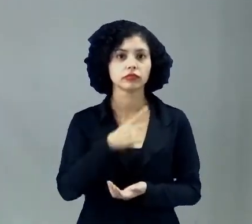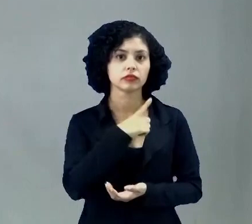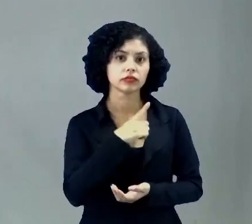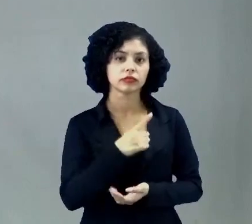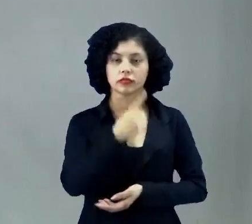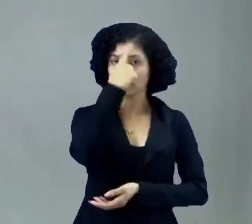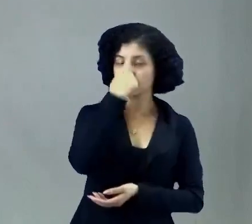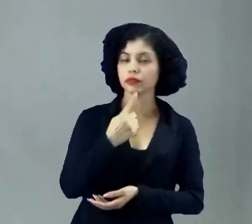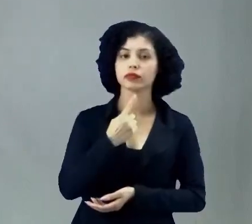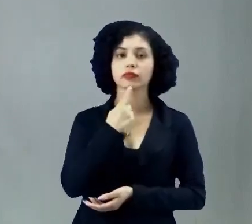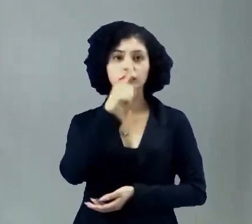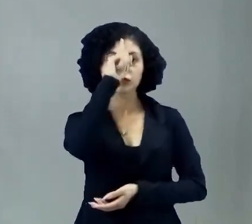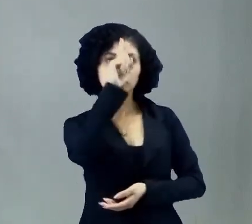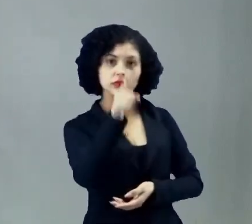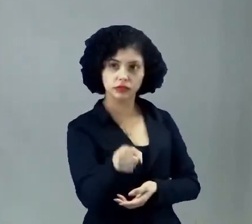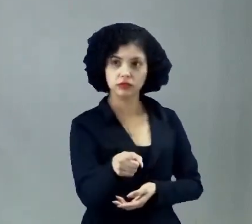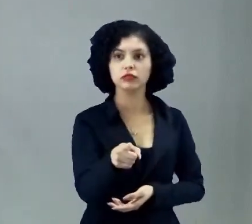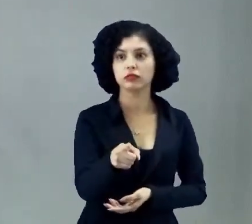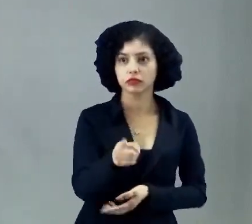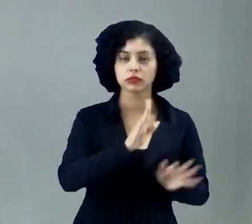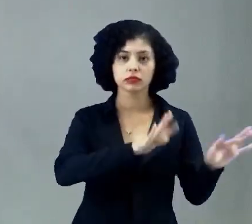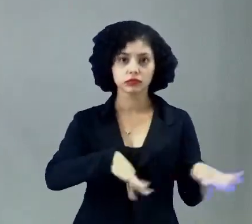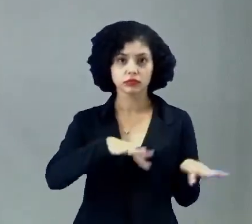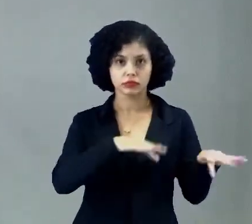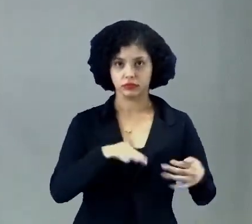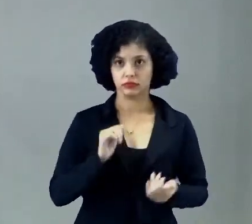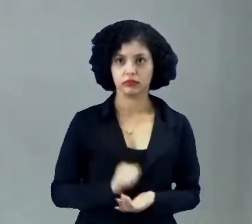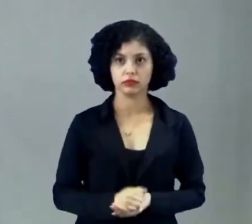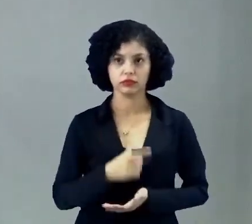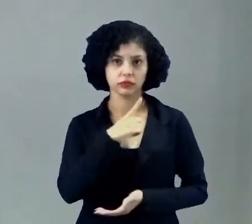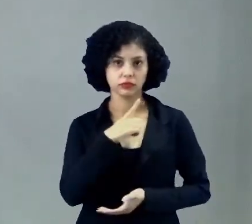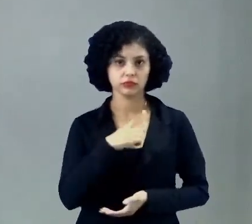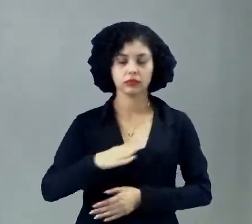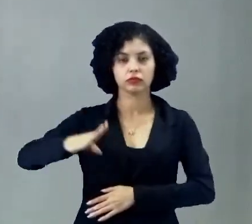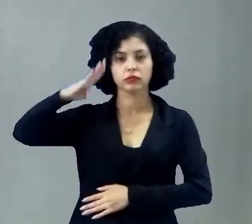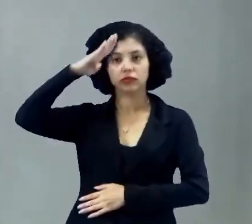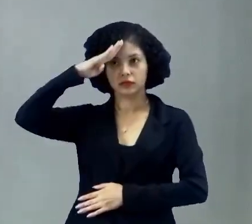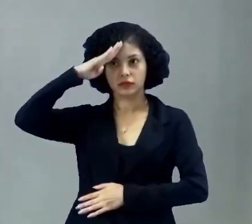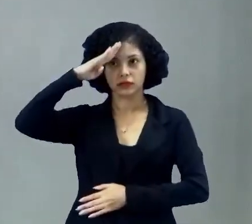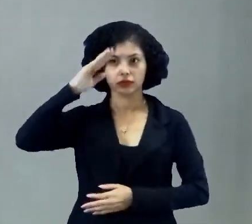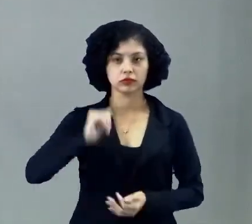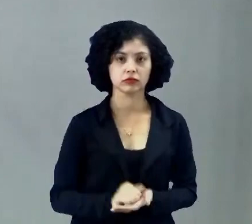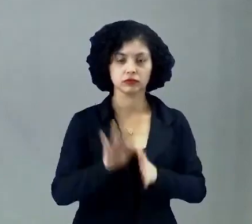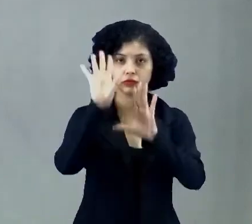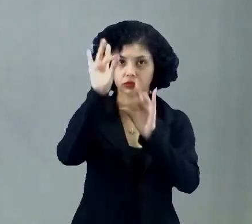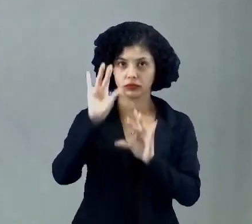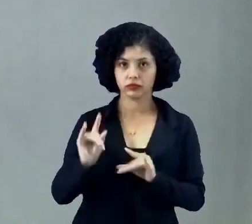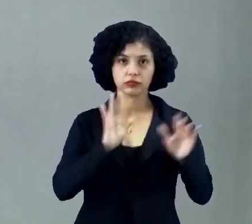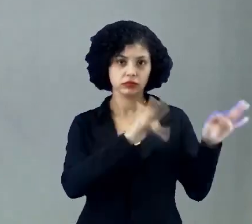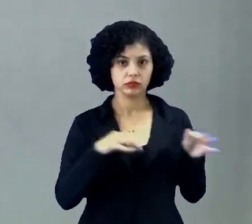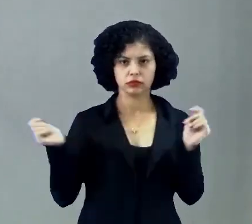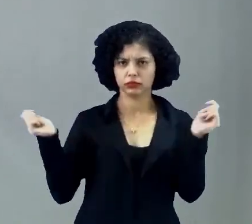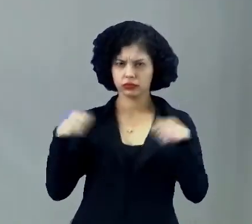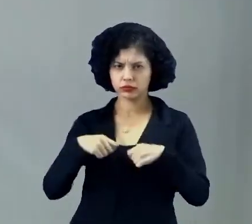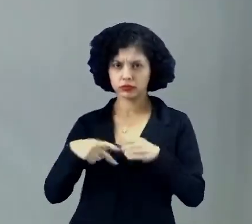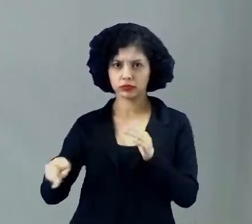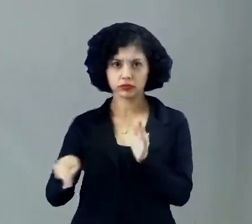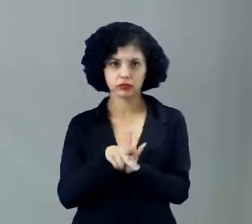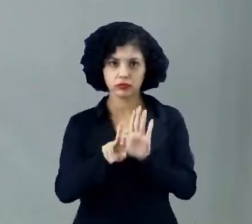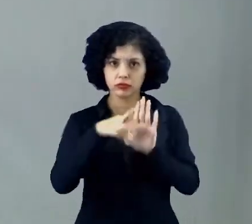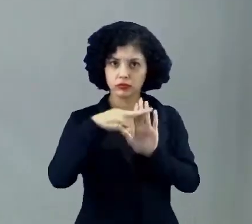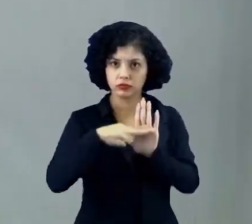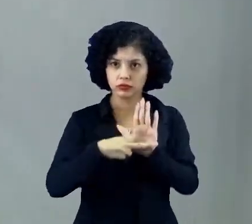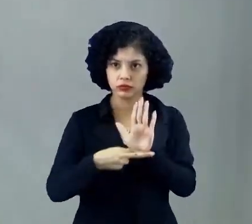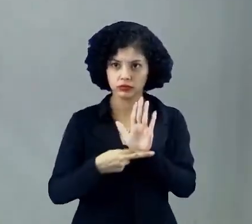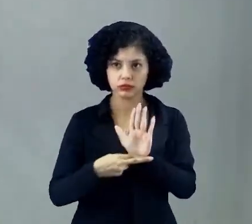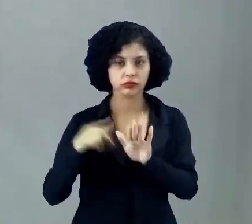a figura do senhor feudal, cada feudo tinha o seu exército, cada feudo possuía as suas